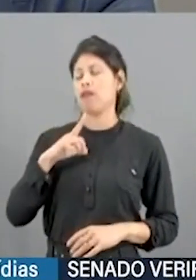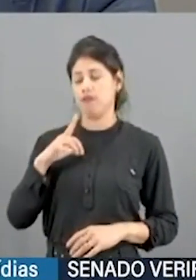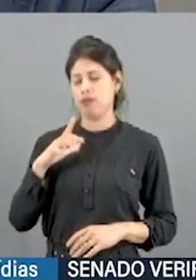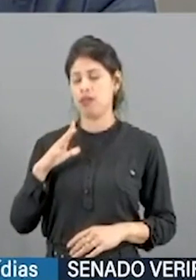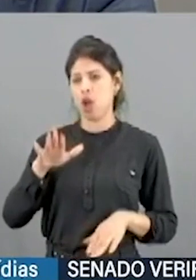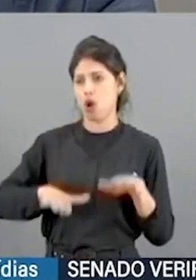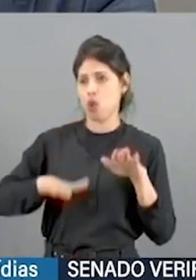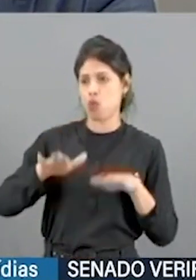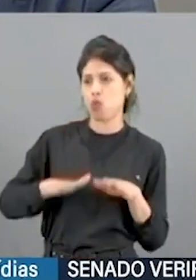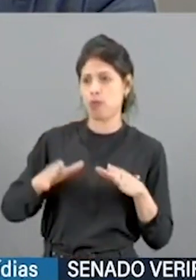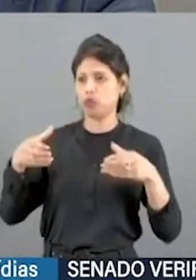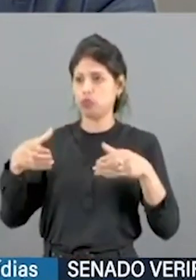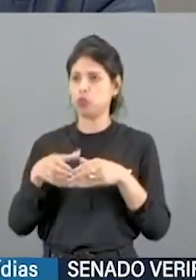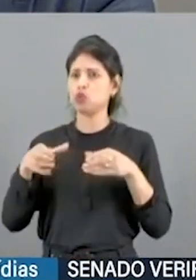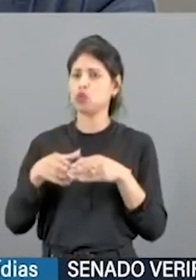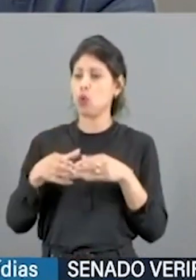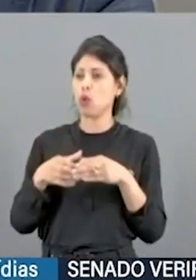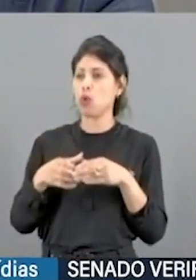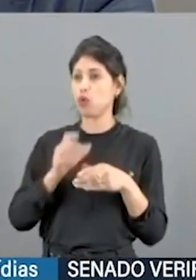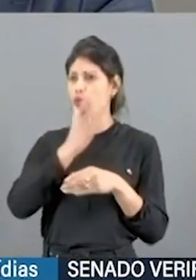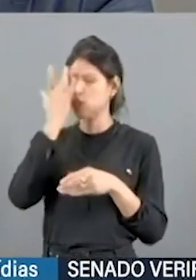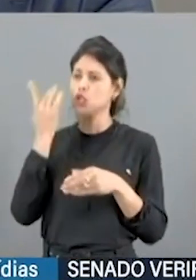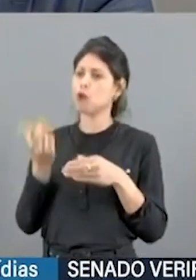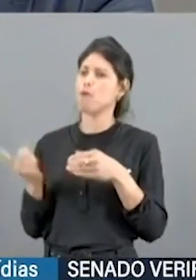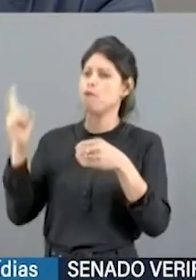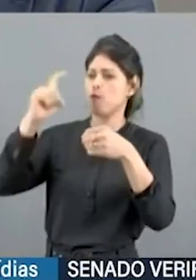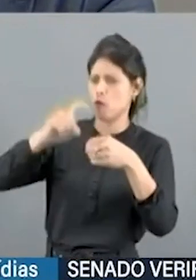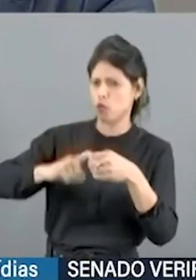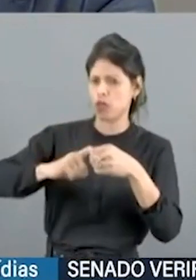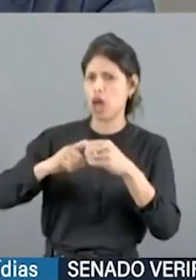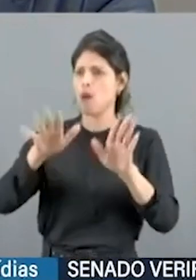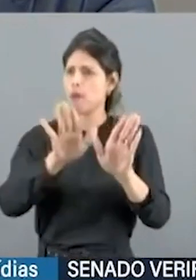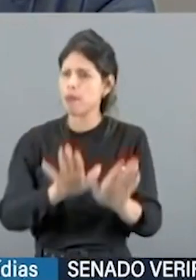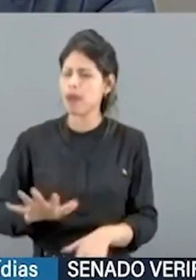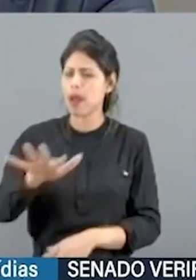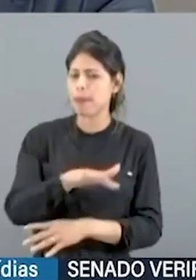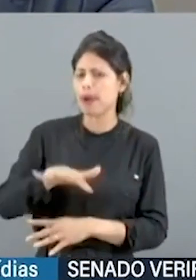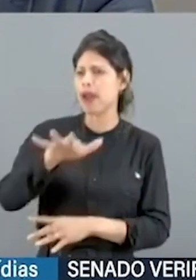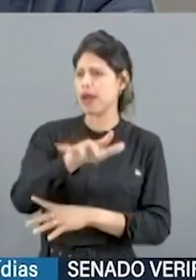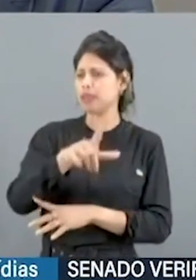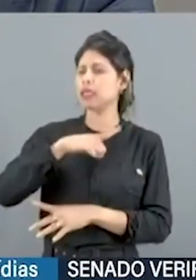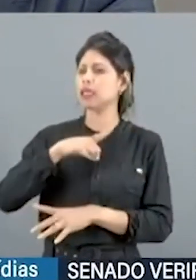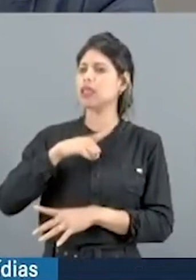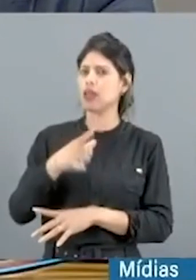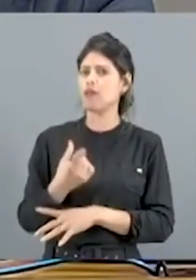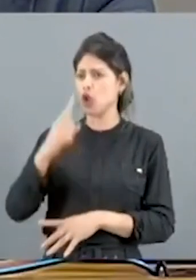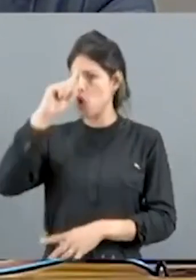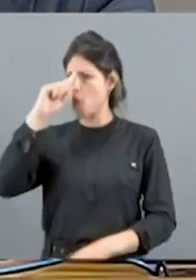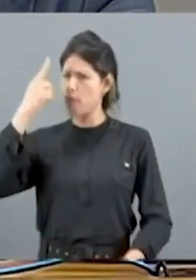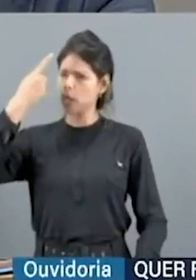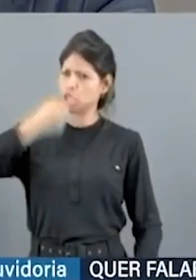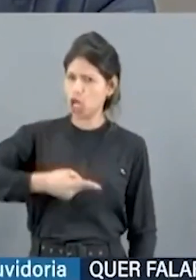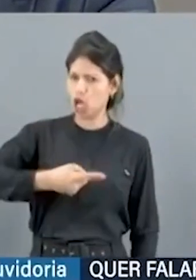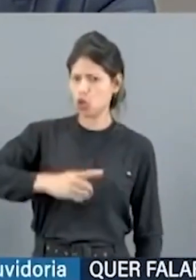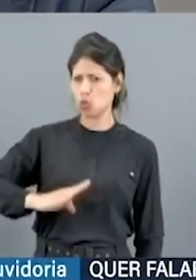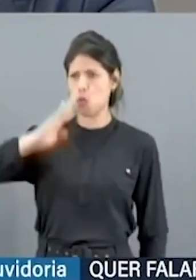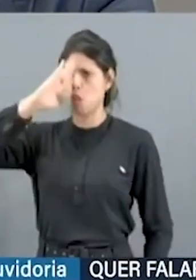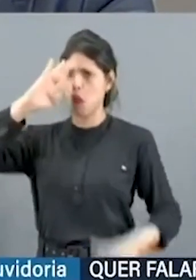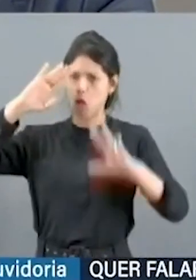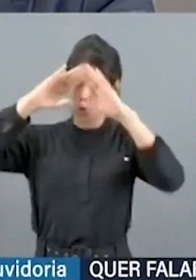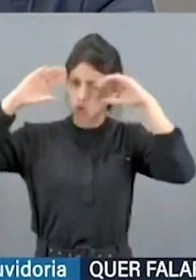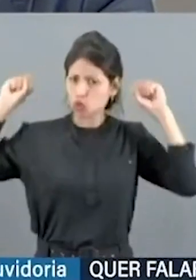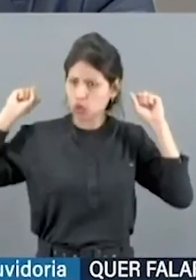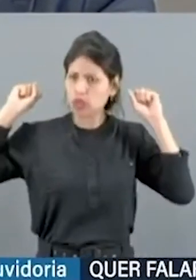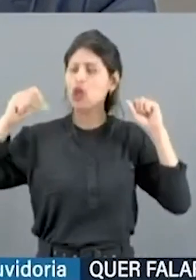retornaram para a praça houve uma ordem judicial do Supremo Tribunal Federal o exército nessa